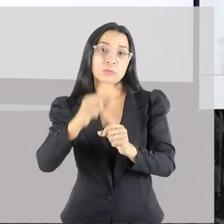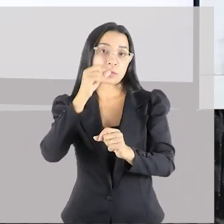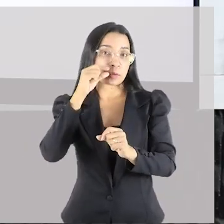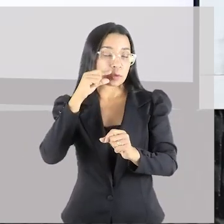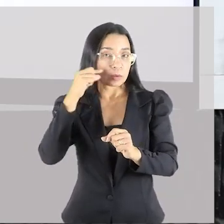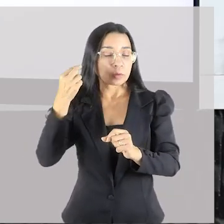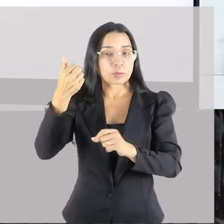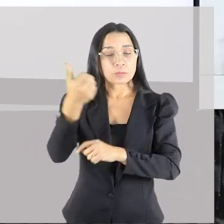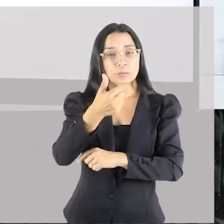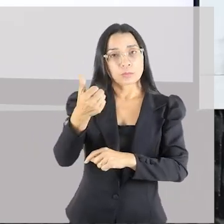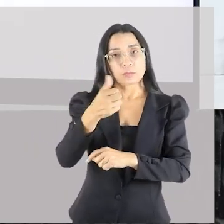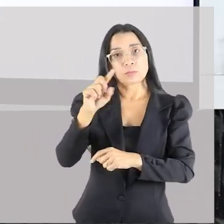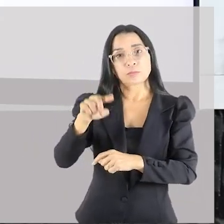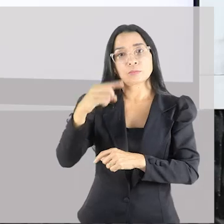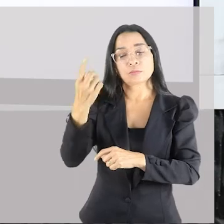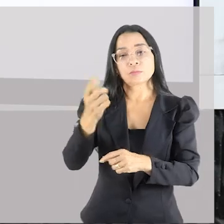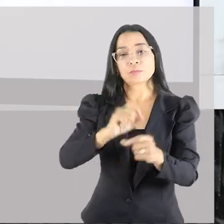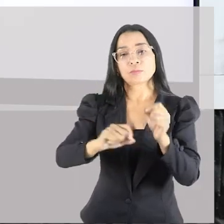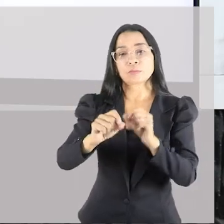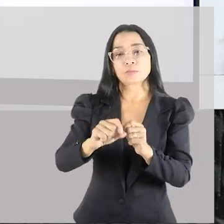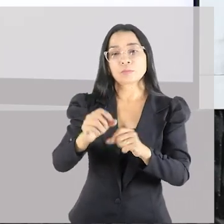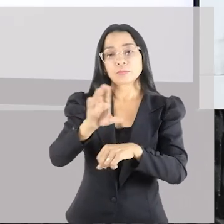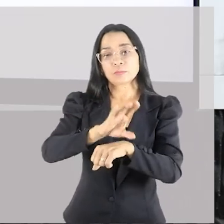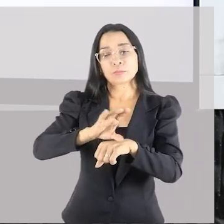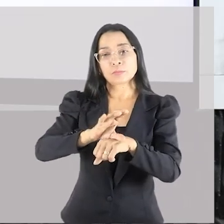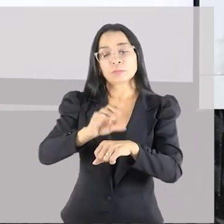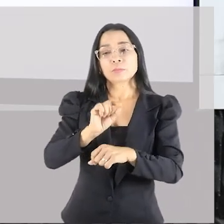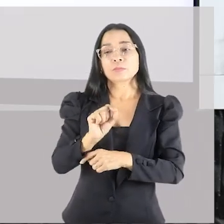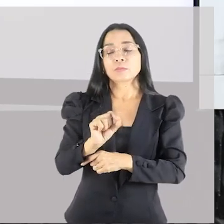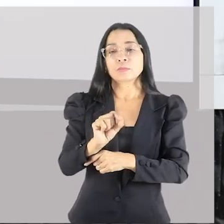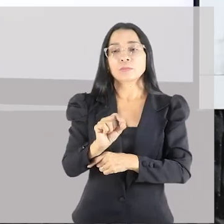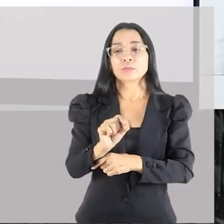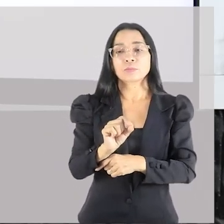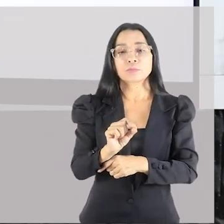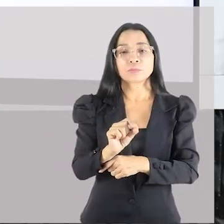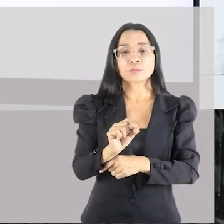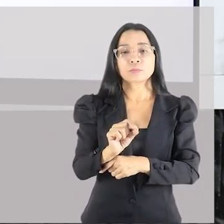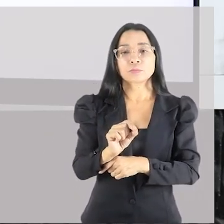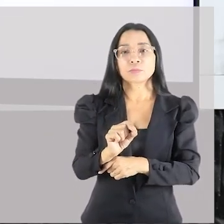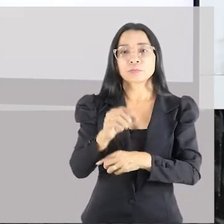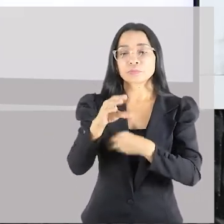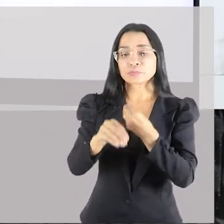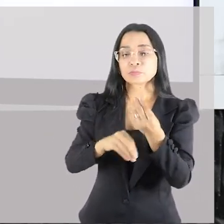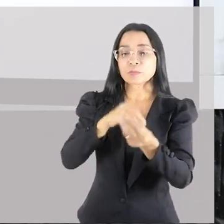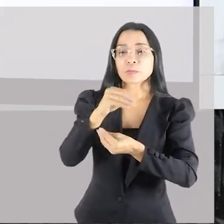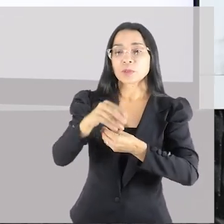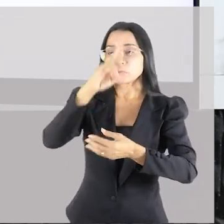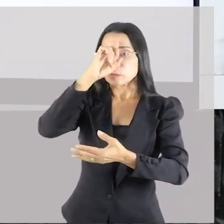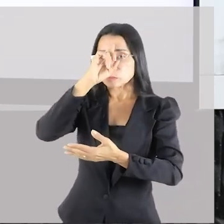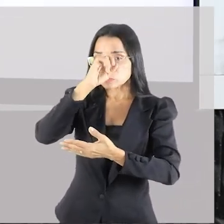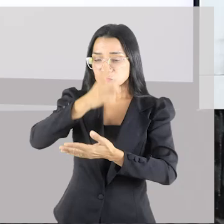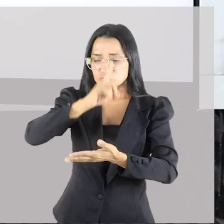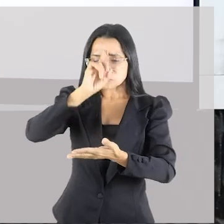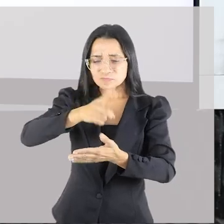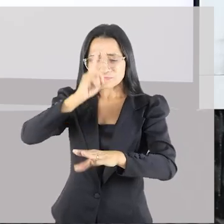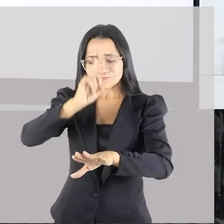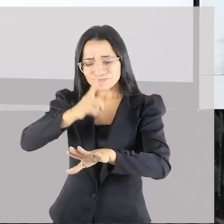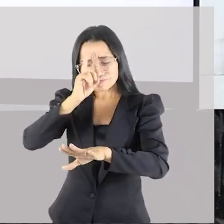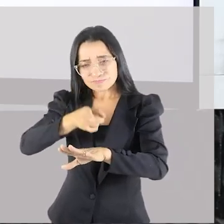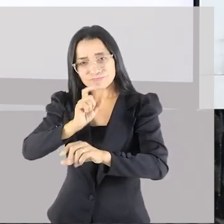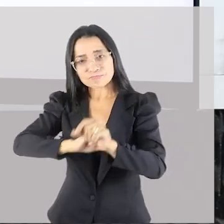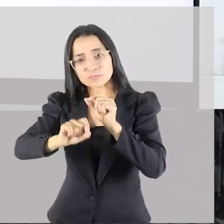I. E aí é o seguinte, gente, essa Constituição ela era um misto de autoritarismo e